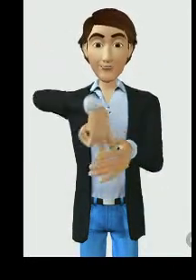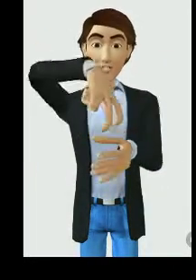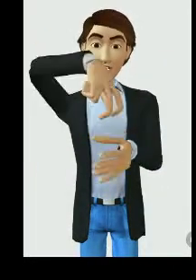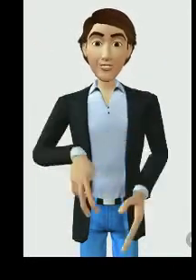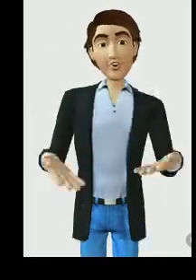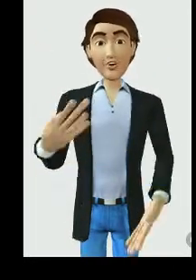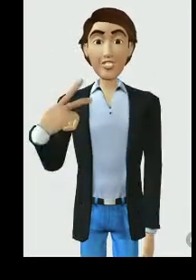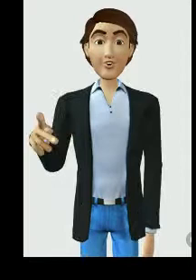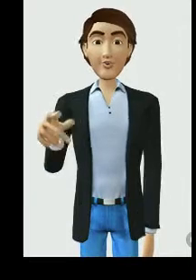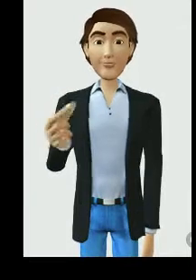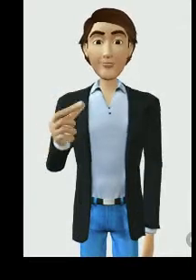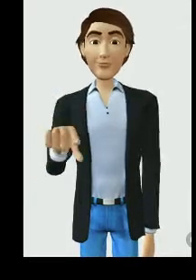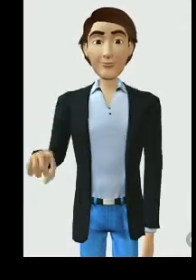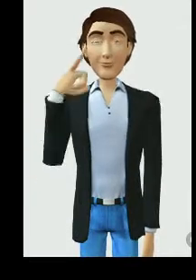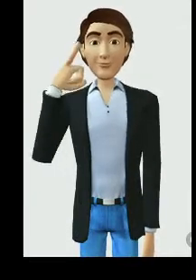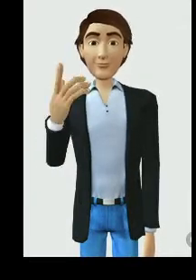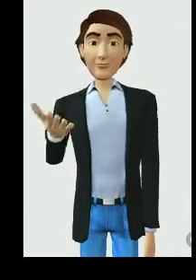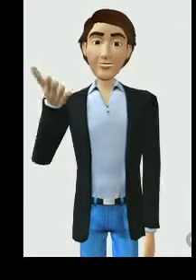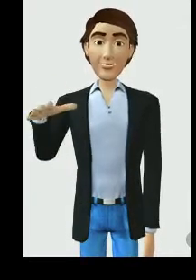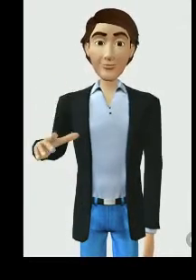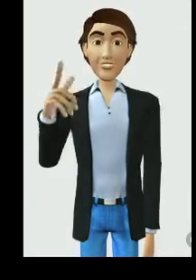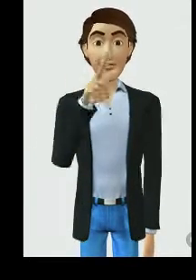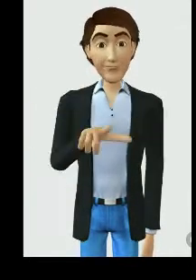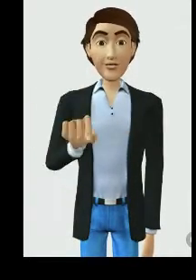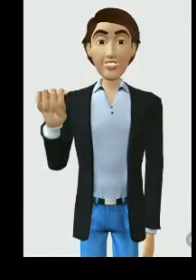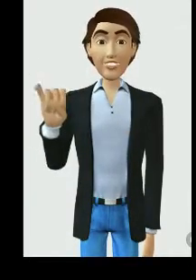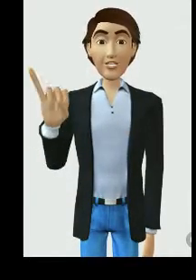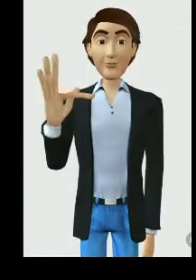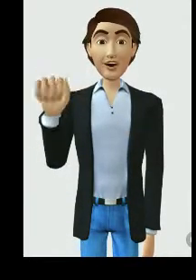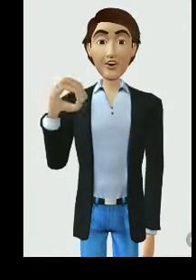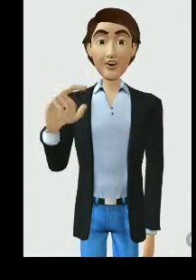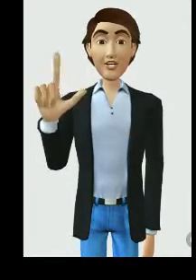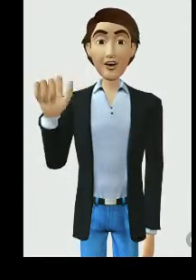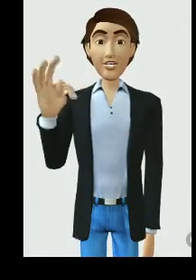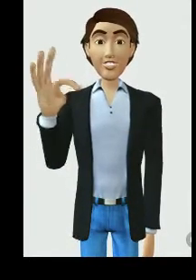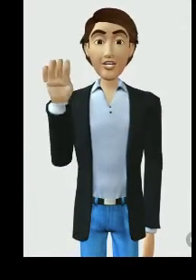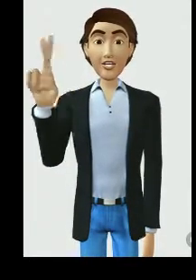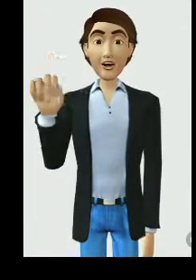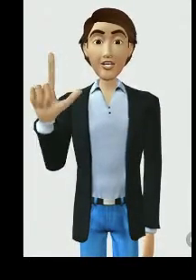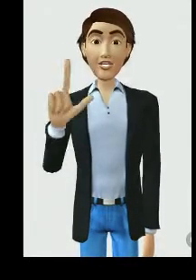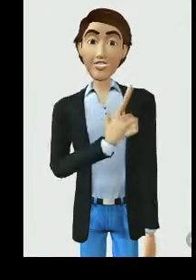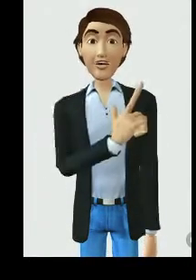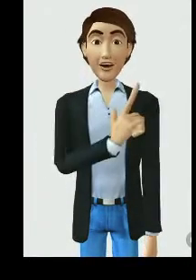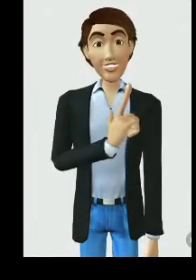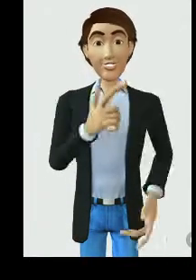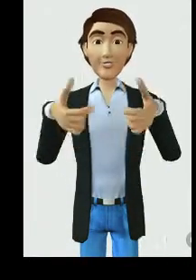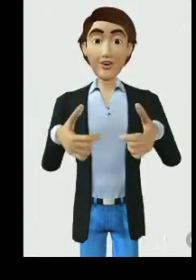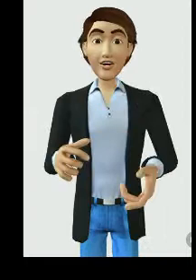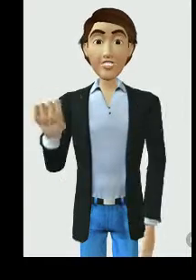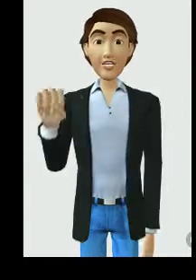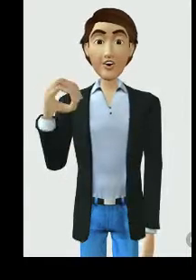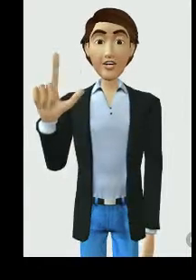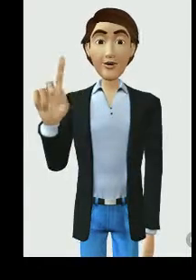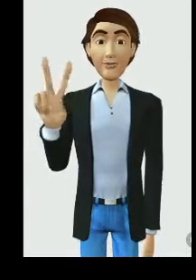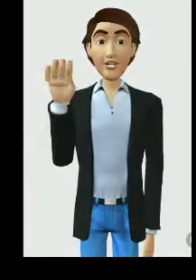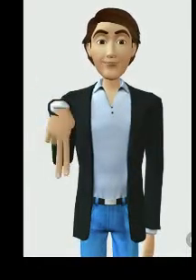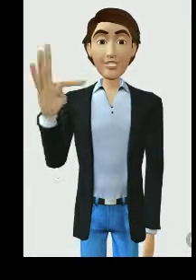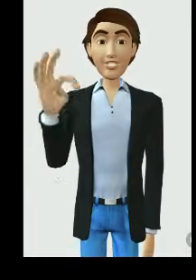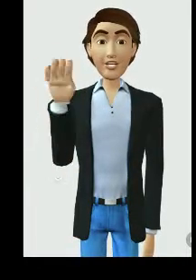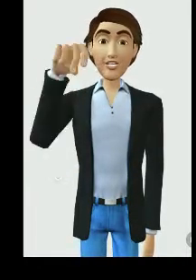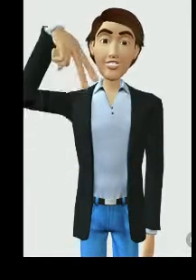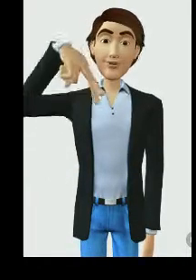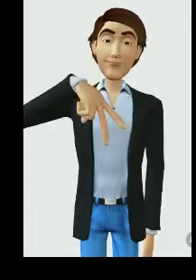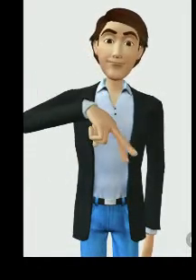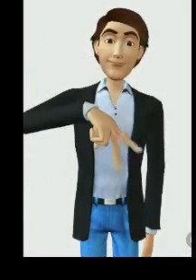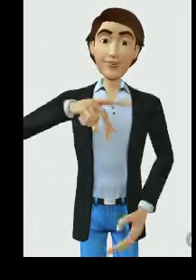solvente desce e retorna ao balão levando consigo os compostos solúveis nesse solvente. No nosso caso, o N-hexano leva